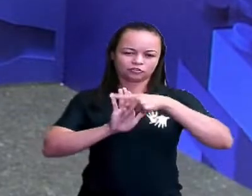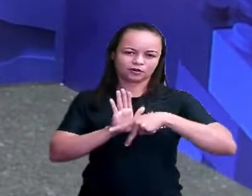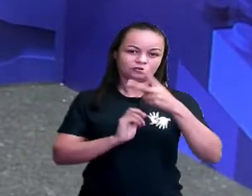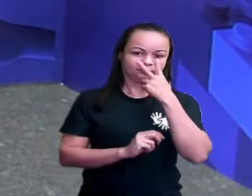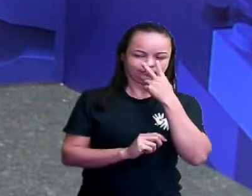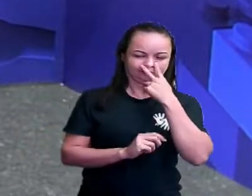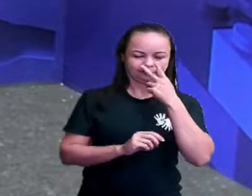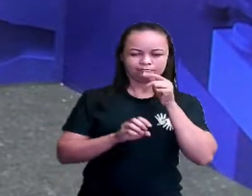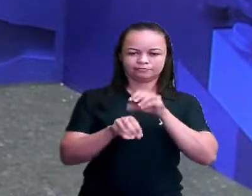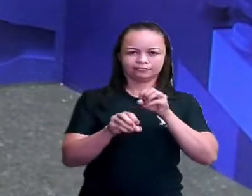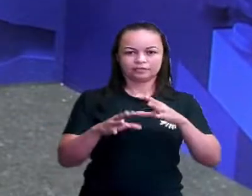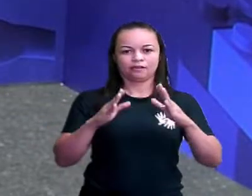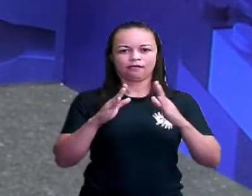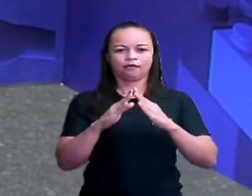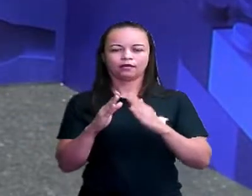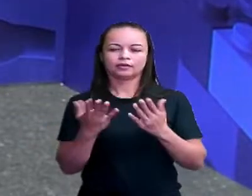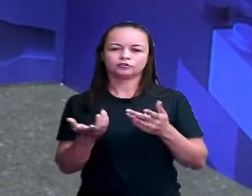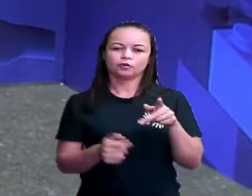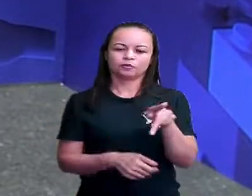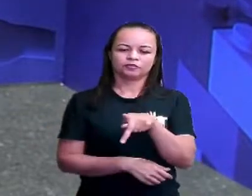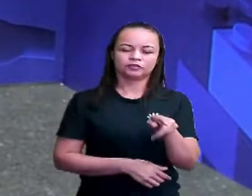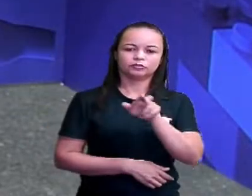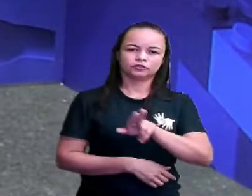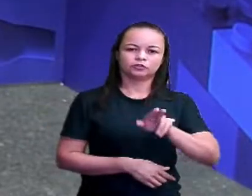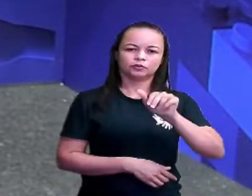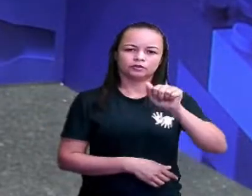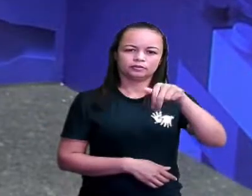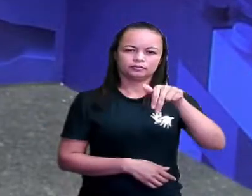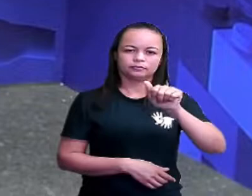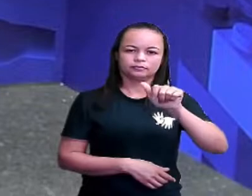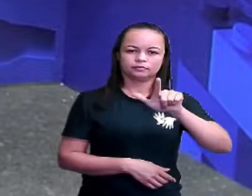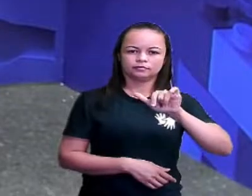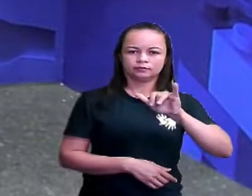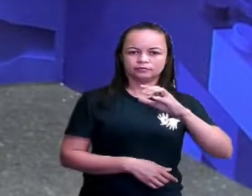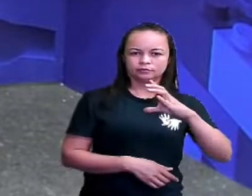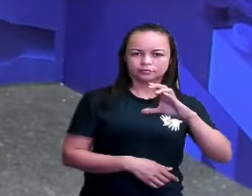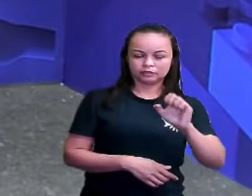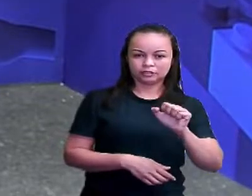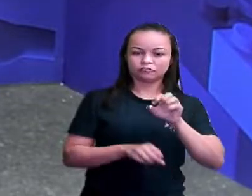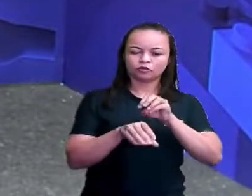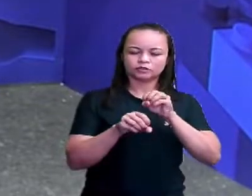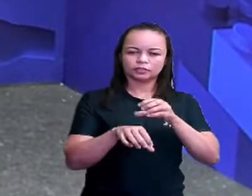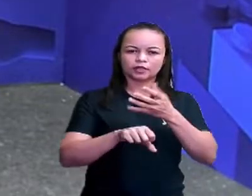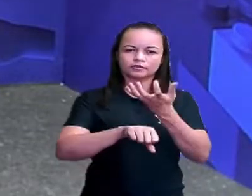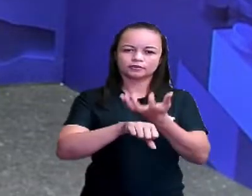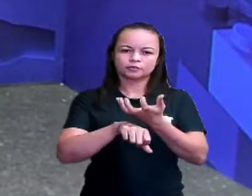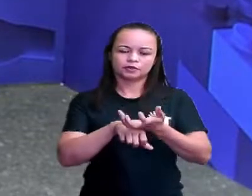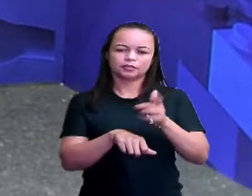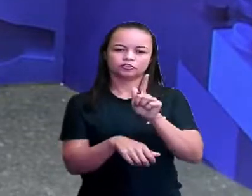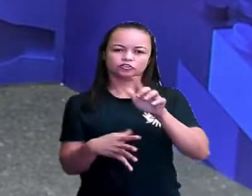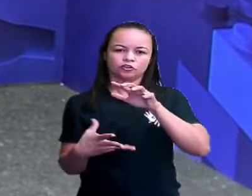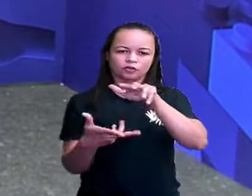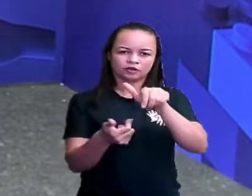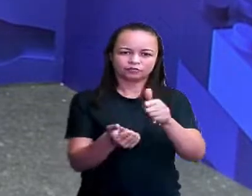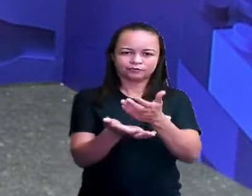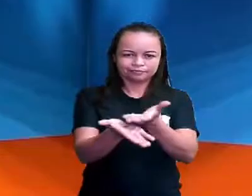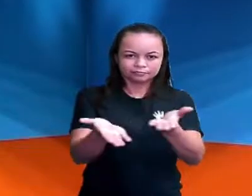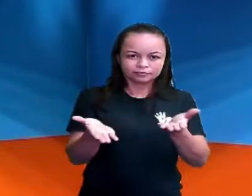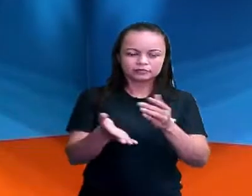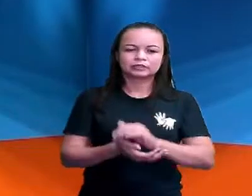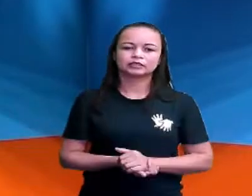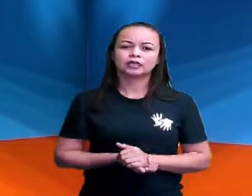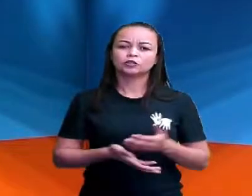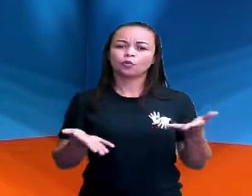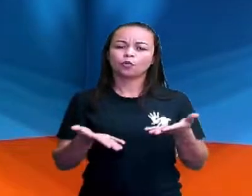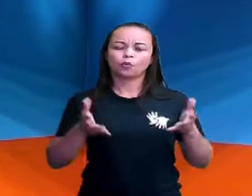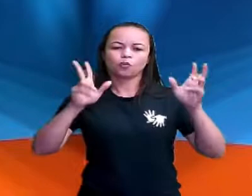sou a professora Ana Alice e vou ensinar geografia para vocês. Então vamos lá, o tema da nossa aula de hoje é